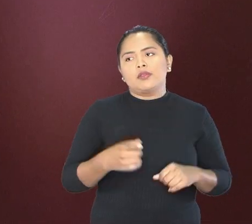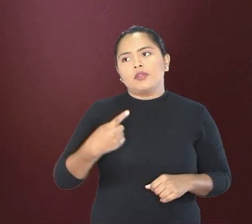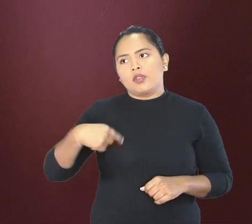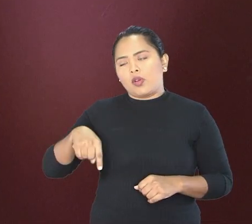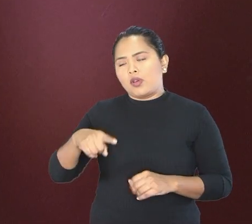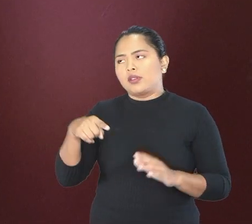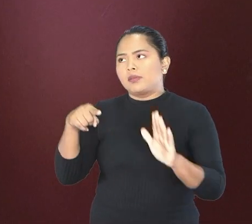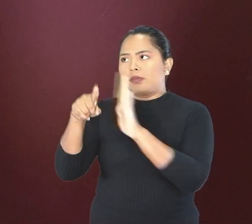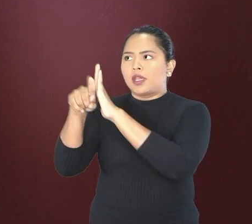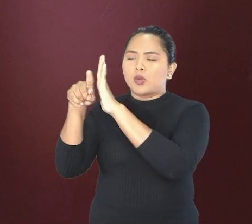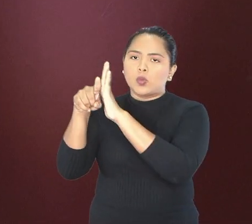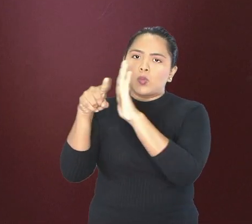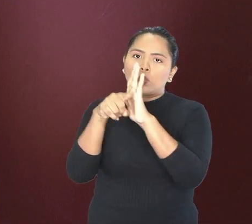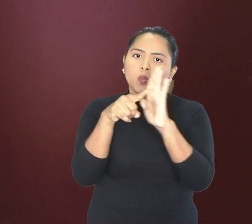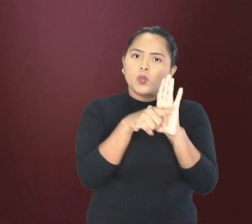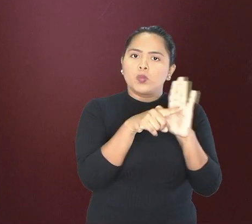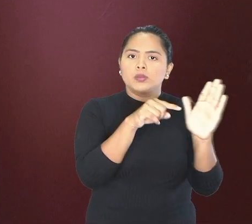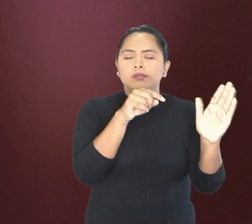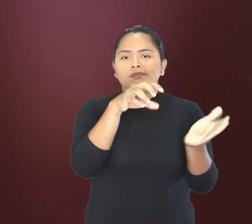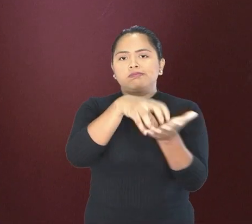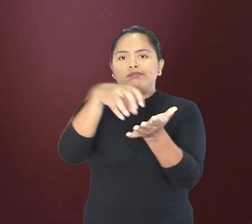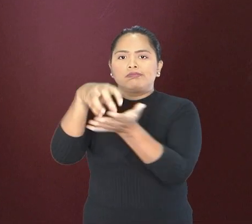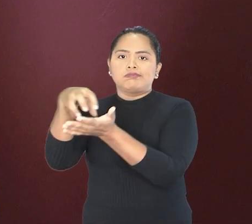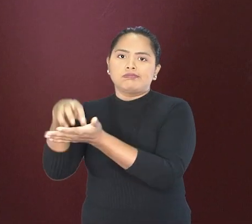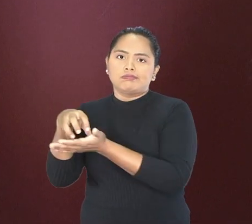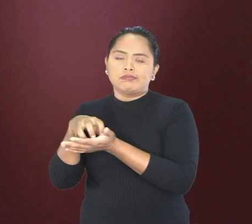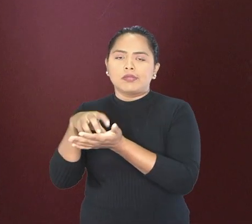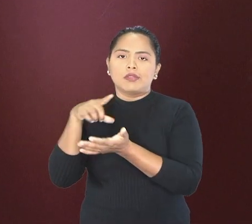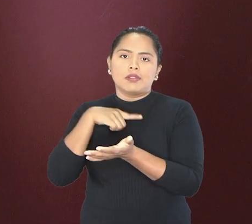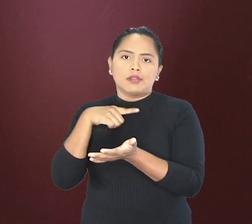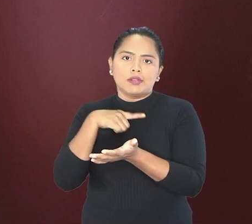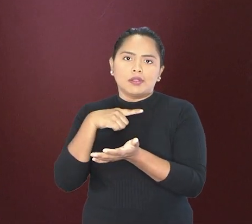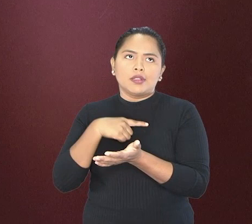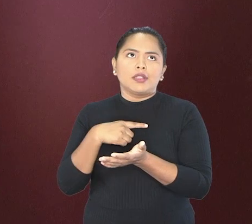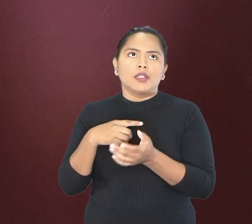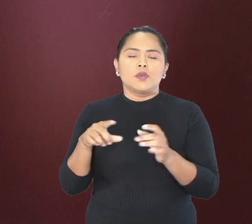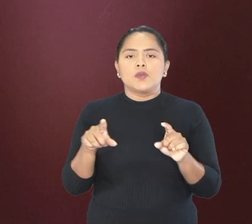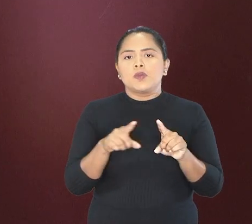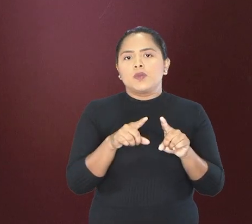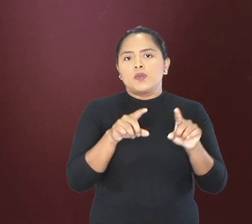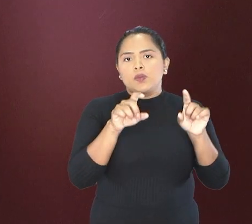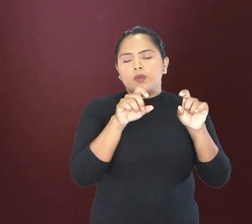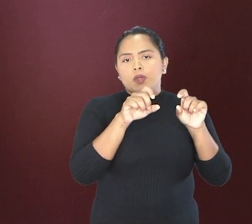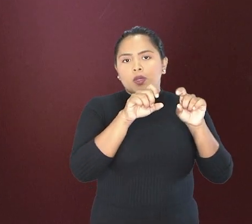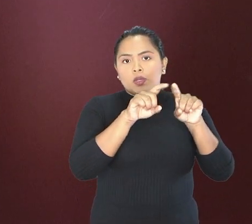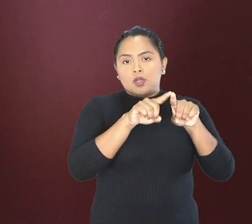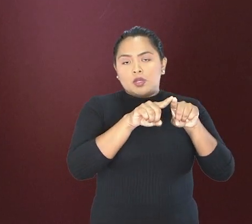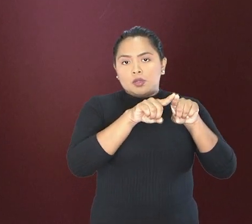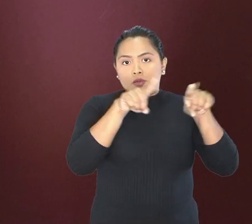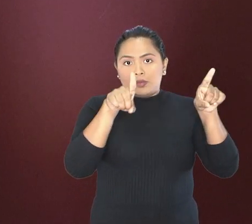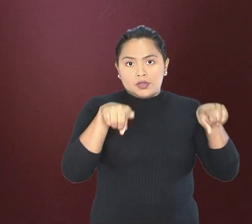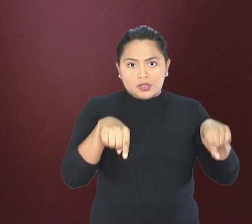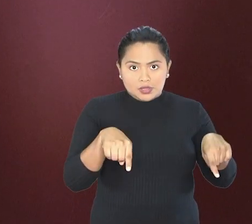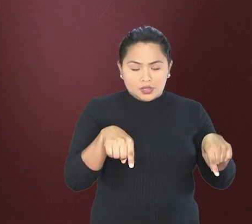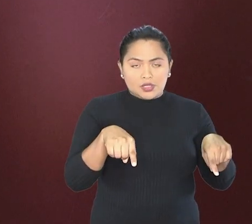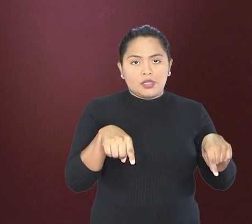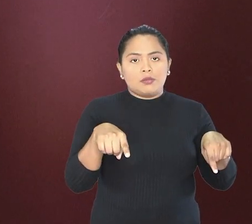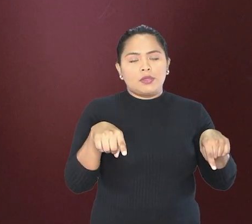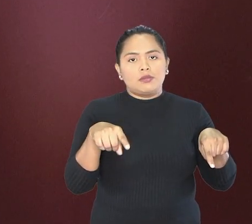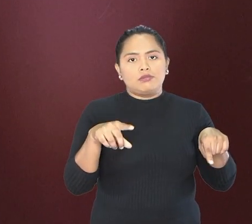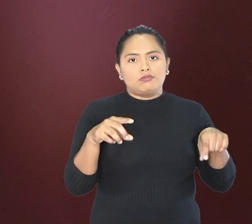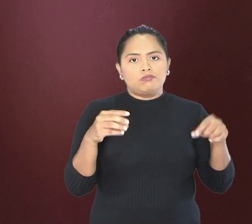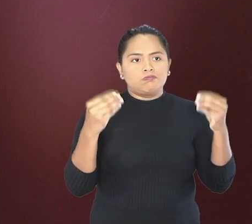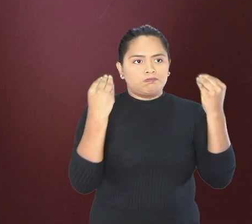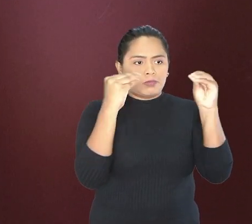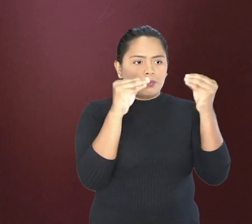os setores, já tem um sistema que ele faz essas perguntas para que os setores possam dizer. A